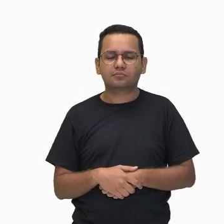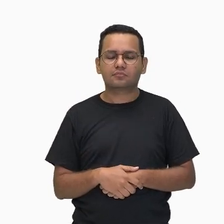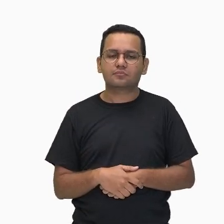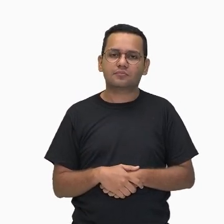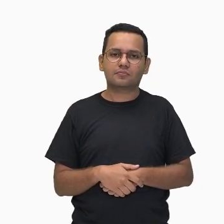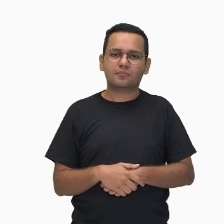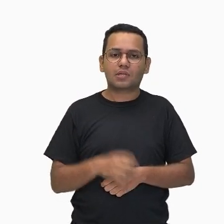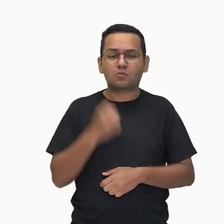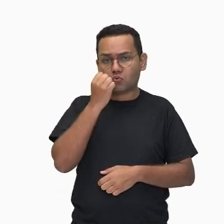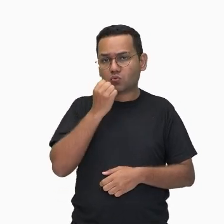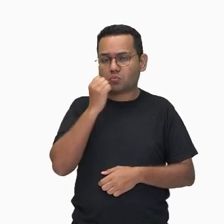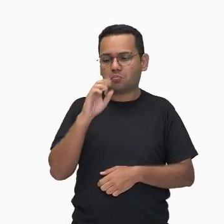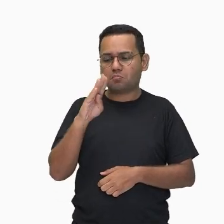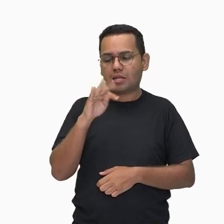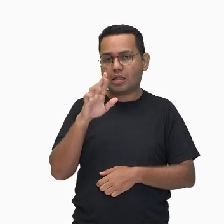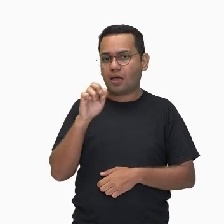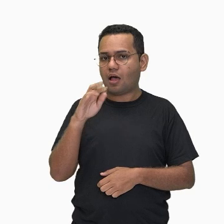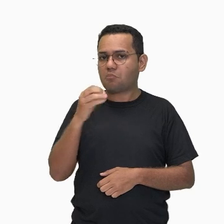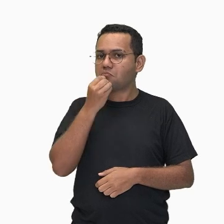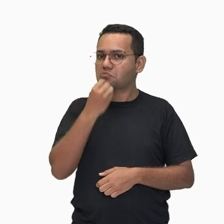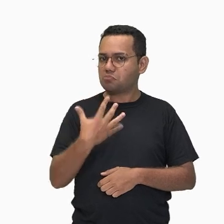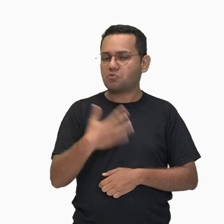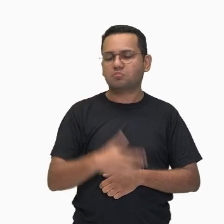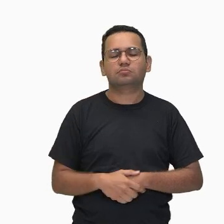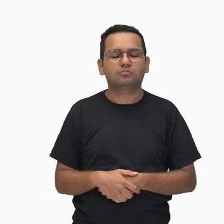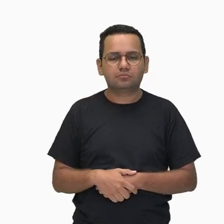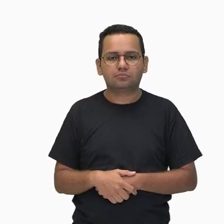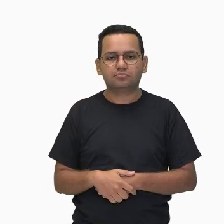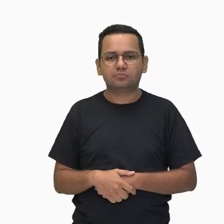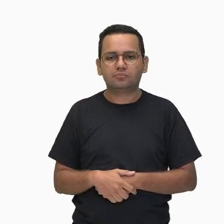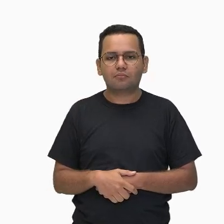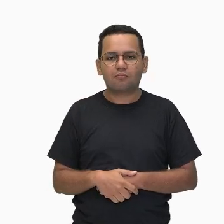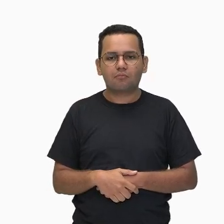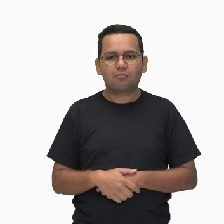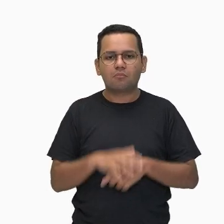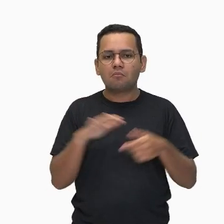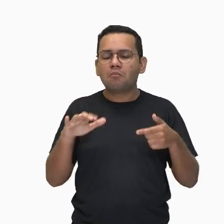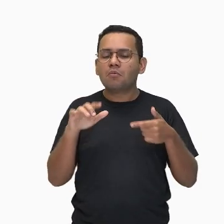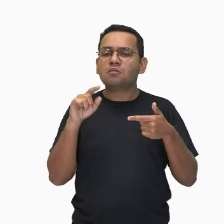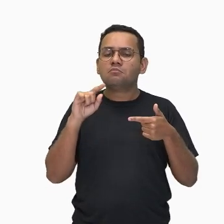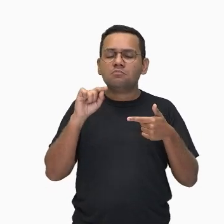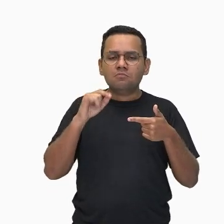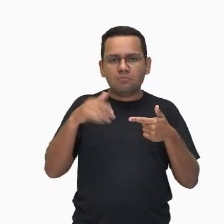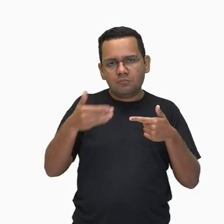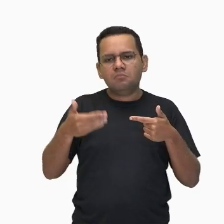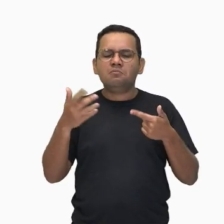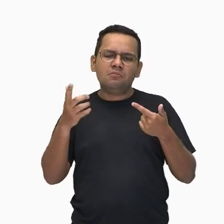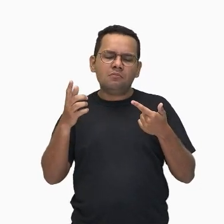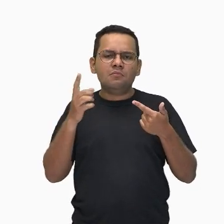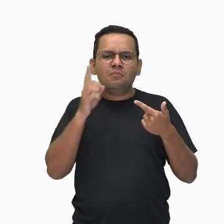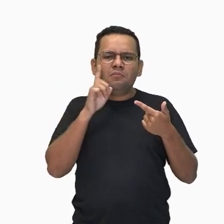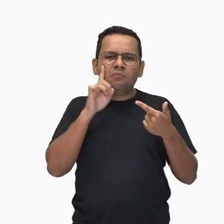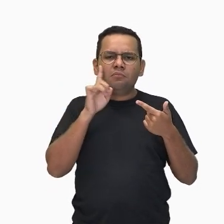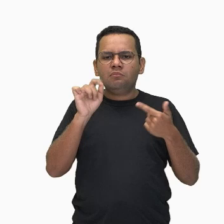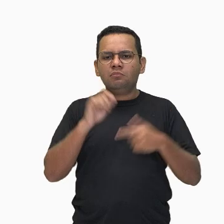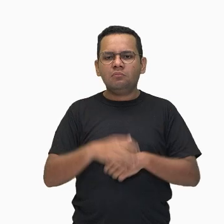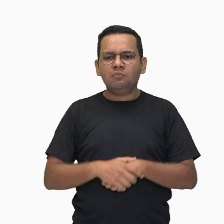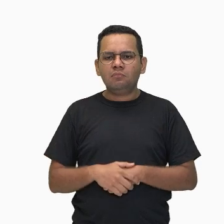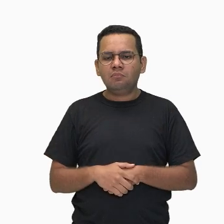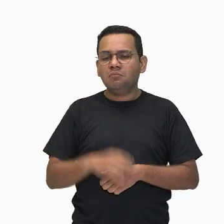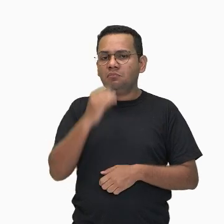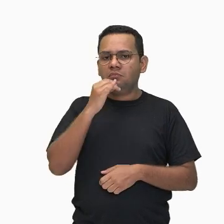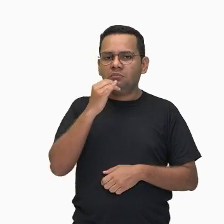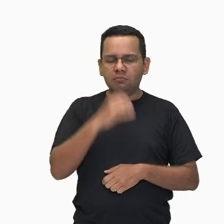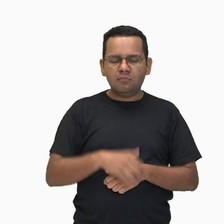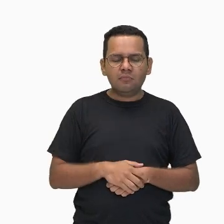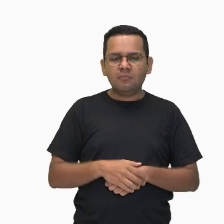mas ele é muito saudável, tá? Mas um processo mais comum que as pessoas realizam em casa quase todo dia é na hora de preparar o café, né? O